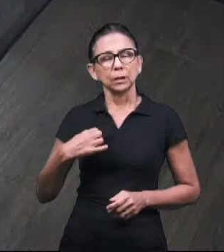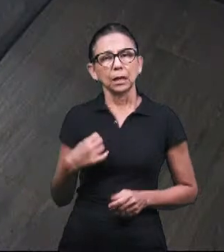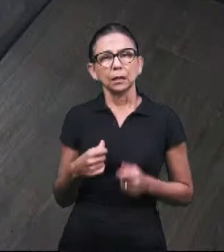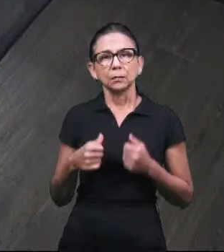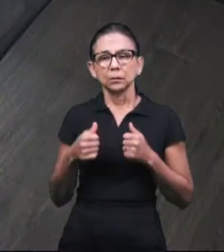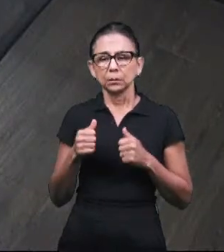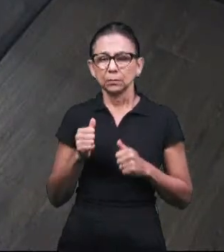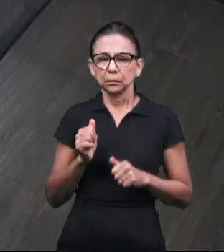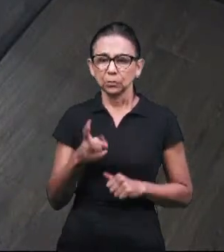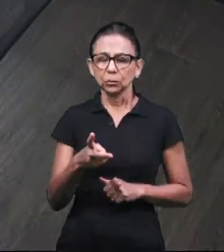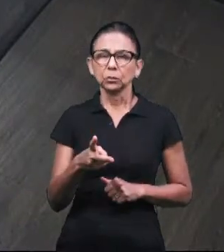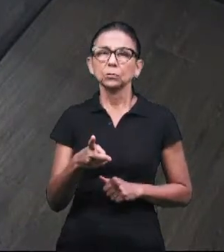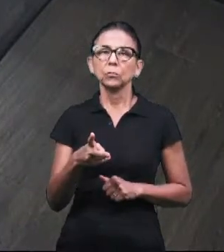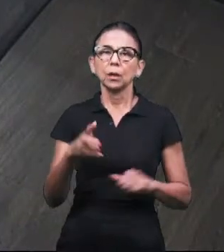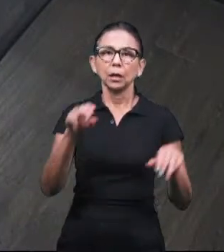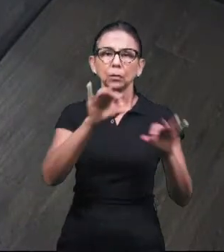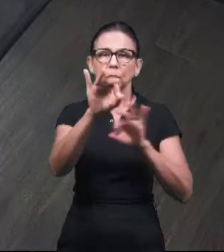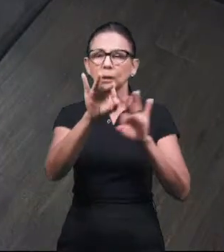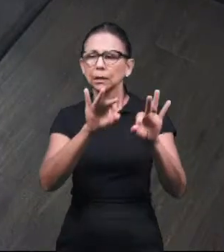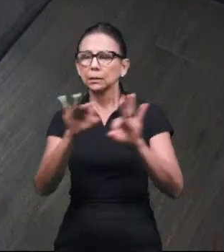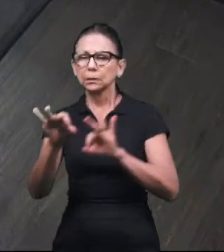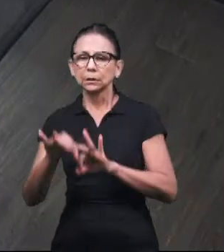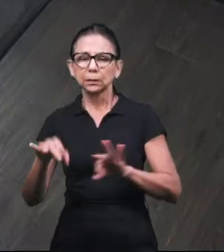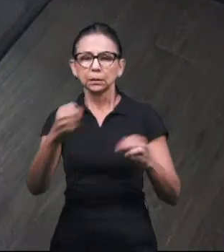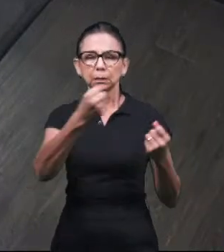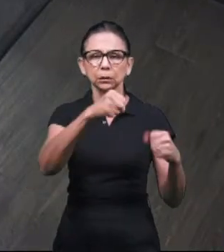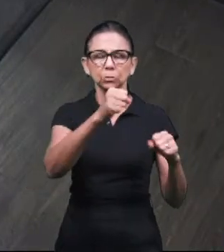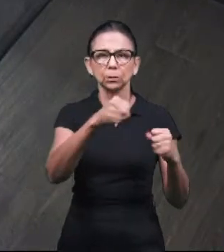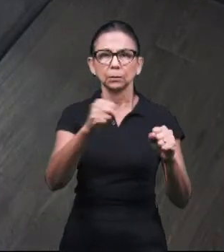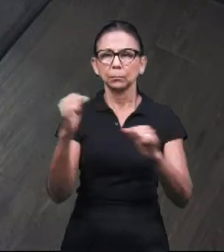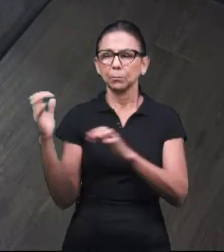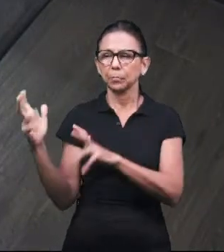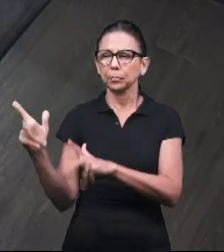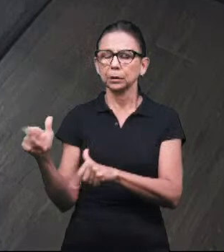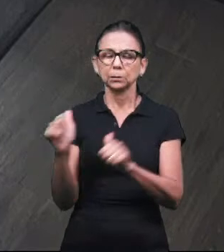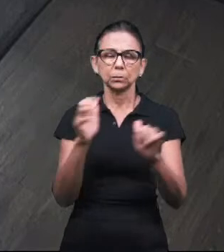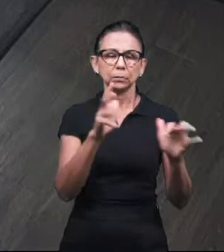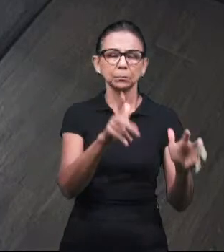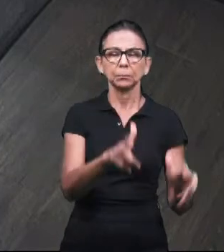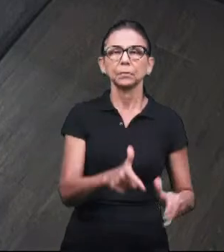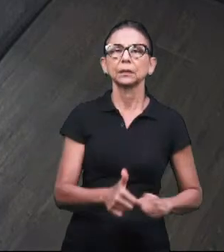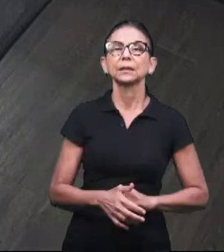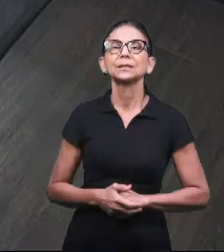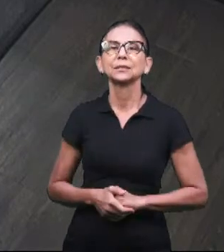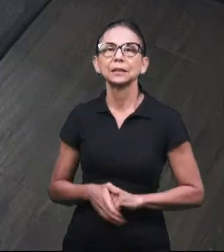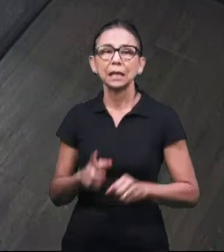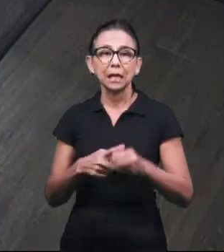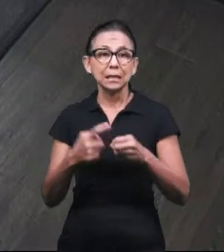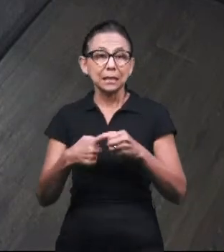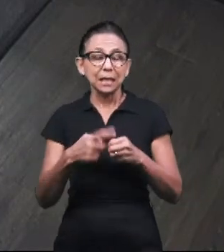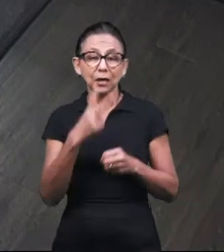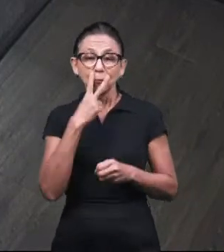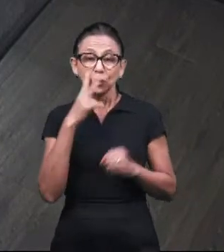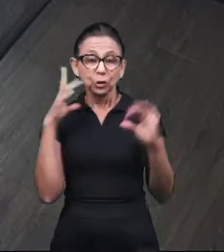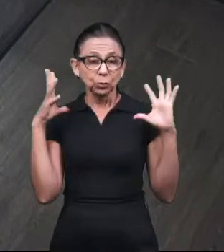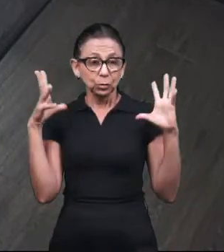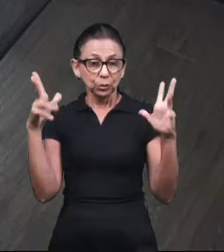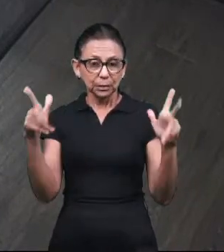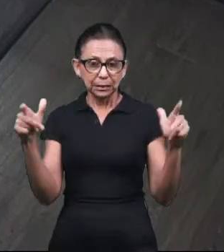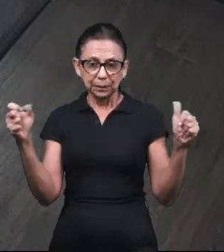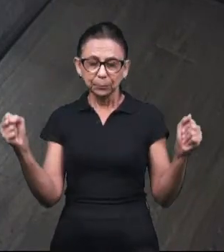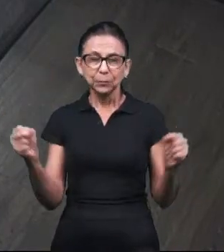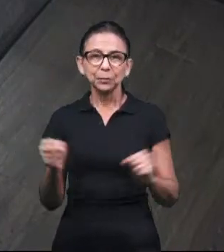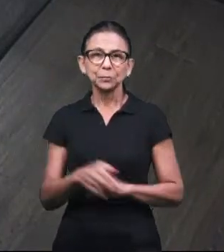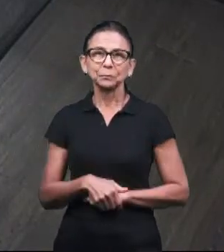o local, arrumando o local e deixando tudo limpinho. A cidade no outro dia estava como se não tivesse acontecido nenhum evento, né? A Prefeitura